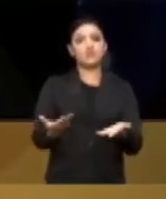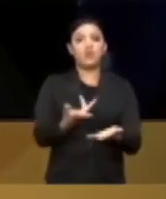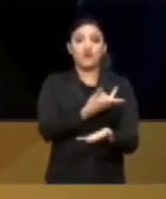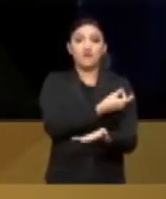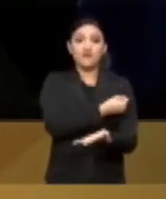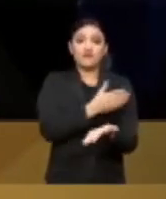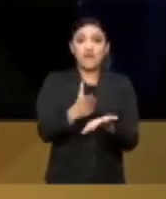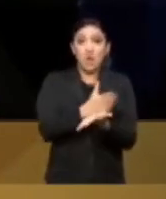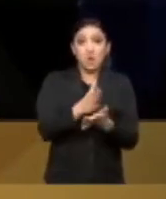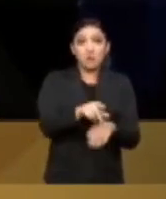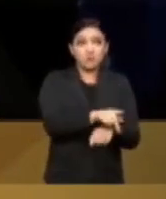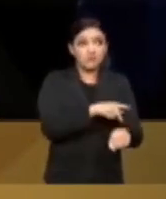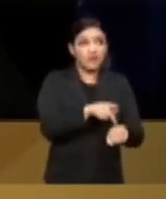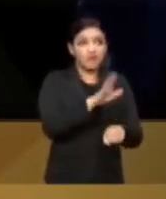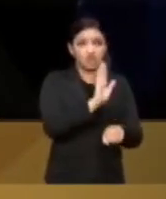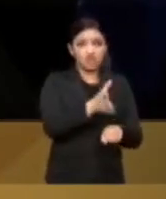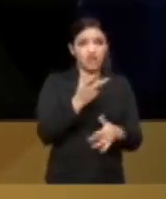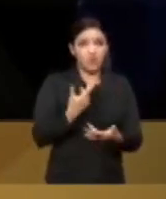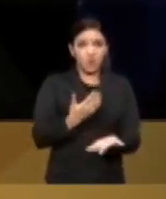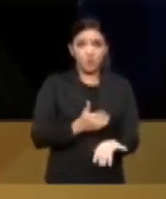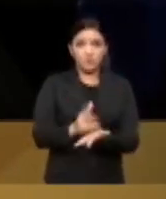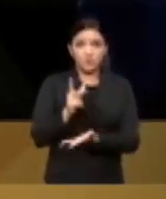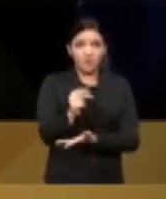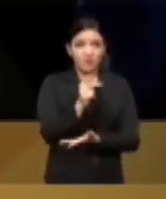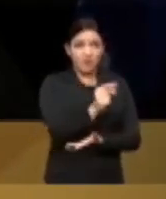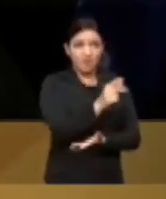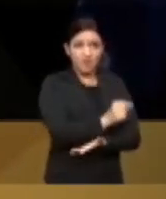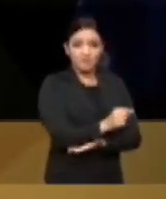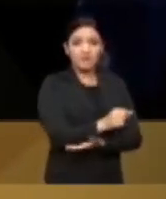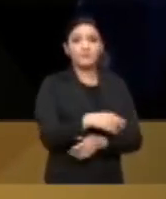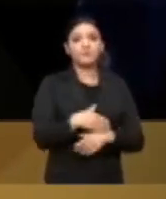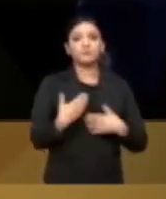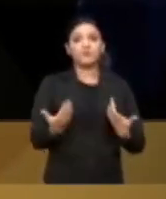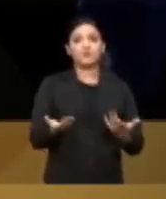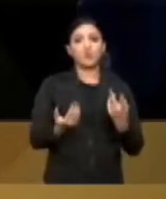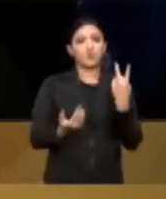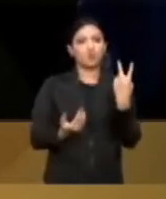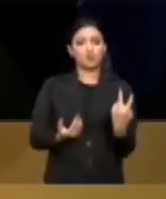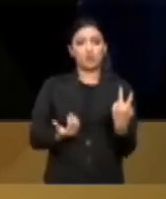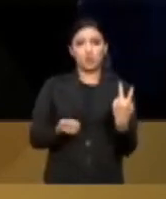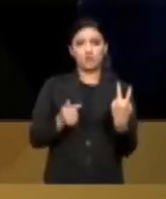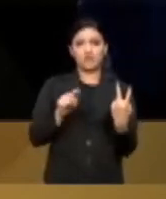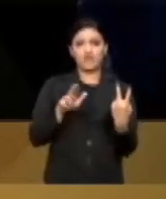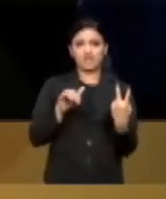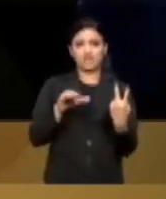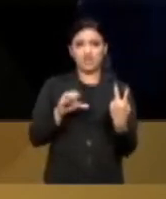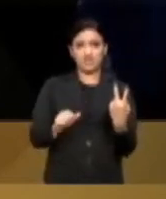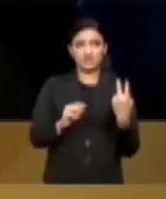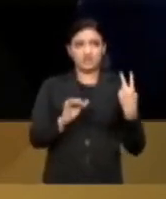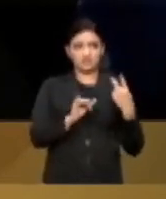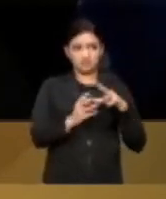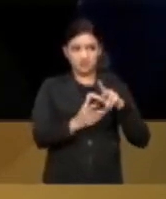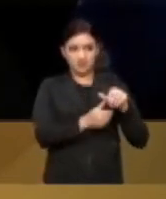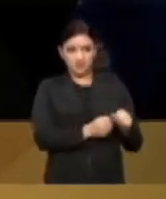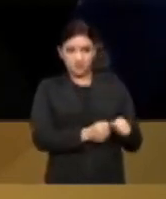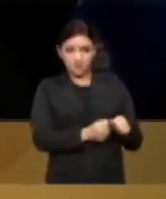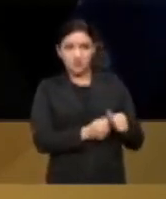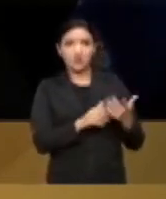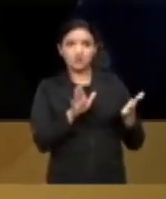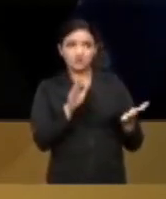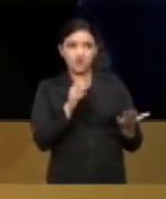está ocorrendo em alguns países, segundo critérios científicos aprovados por duas agências internacionais